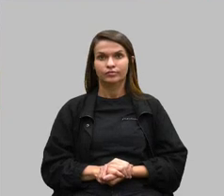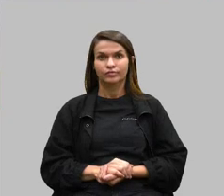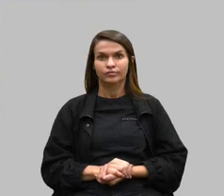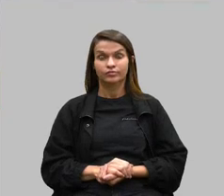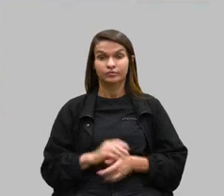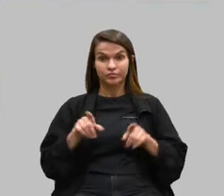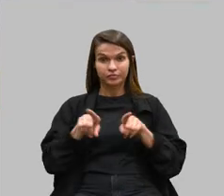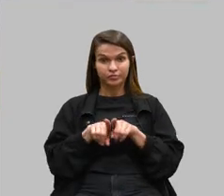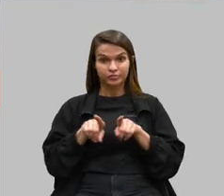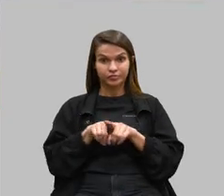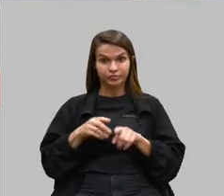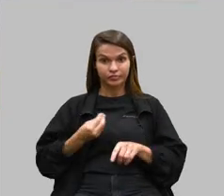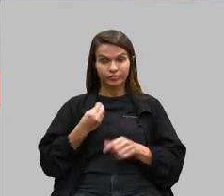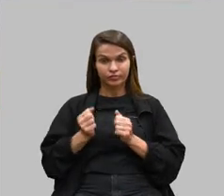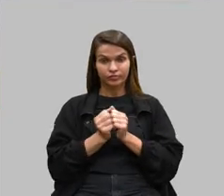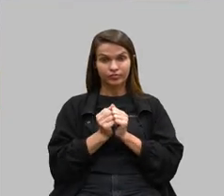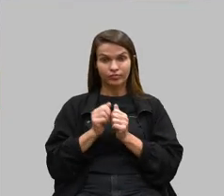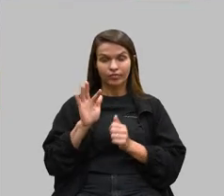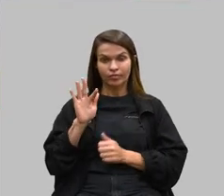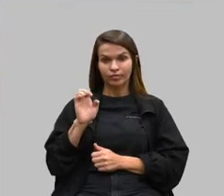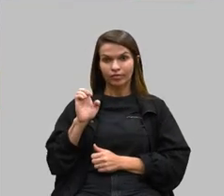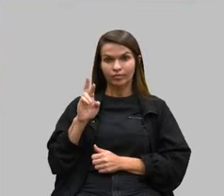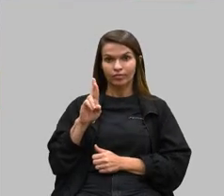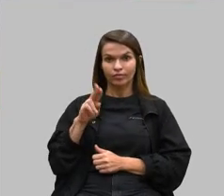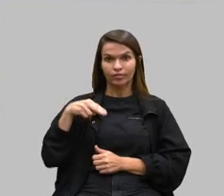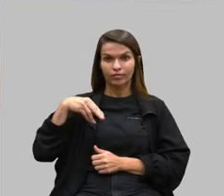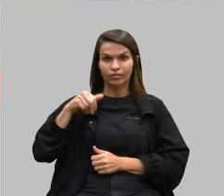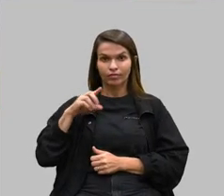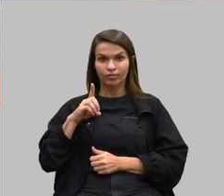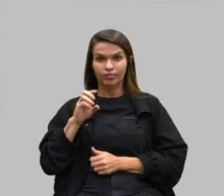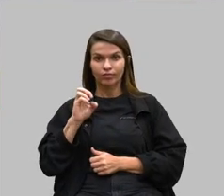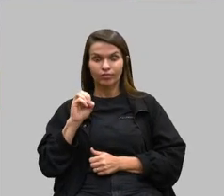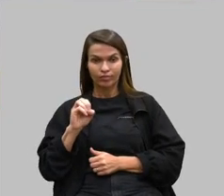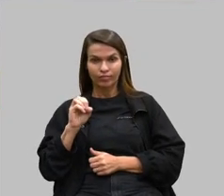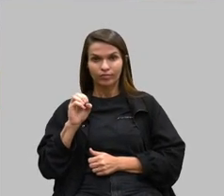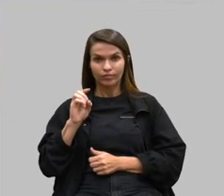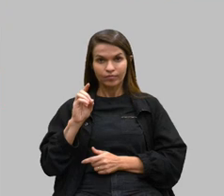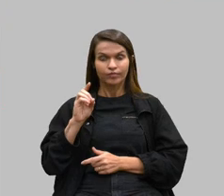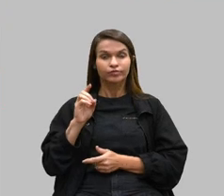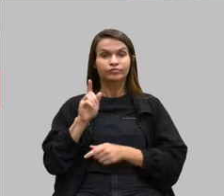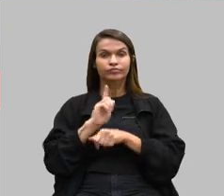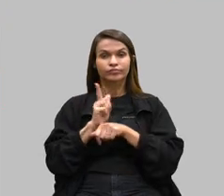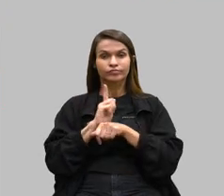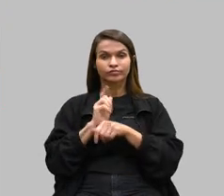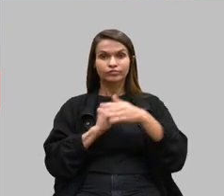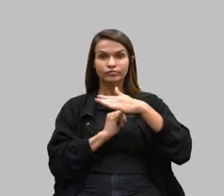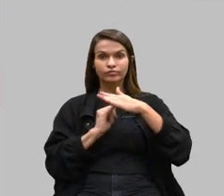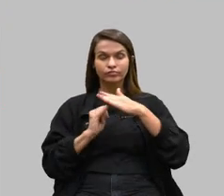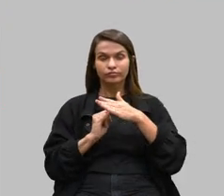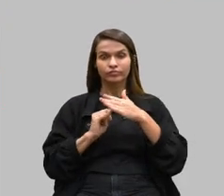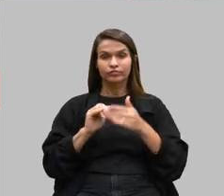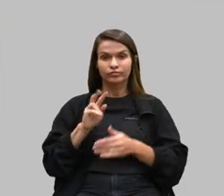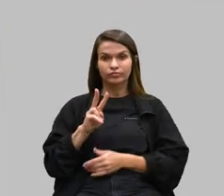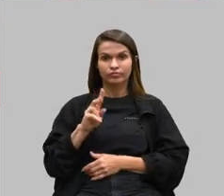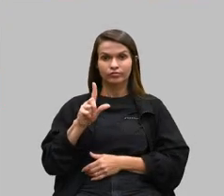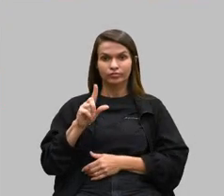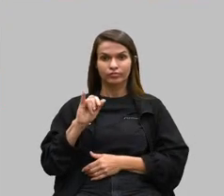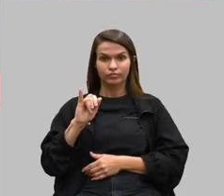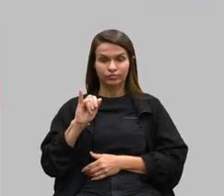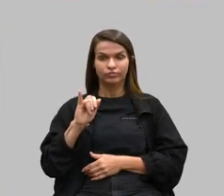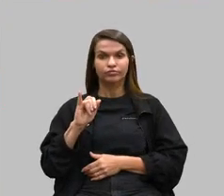e também conosco Fernando Schneider kch gerente institucional da vli logística